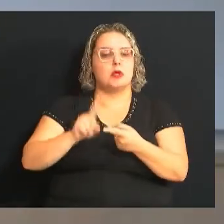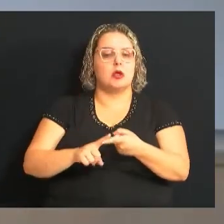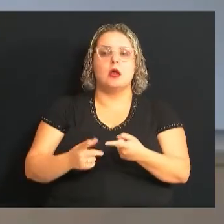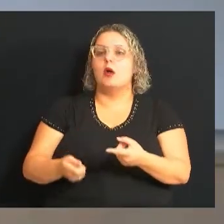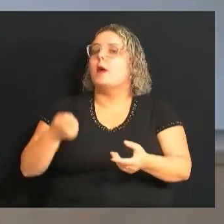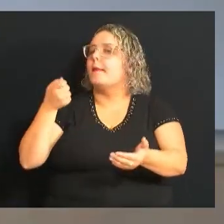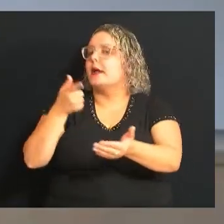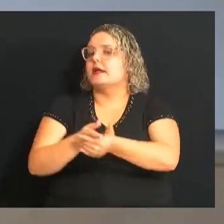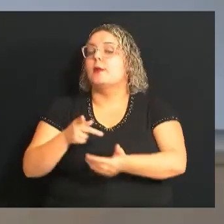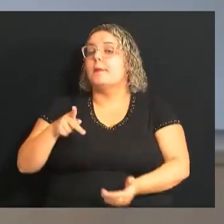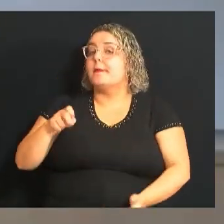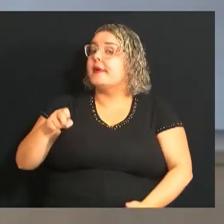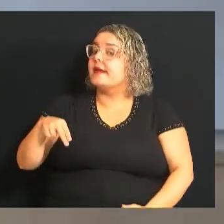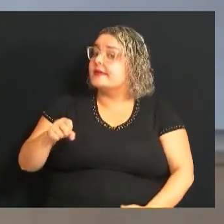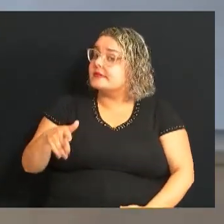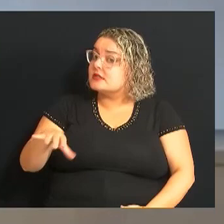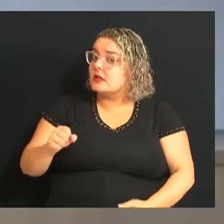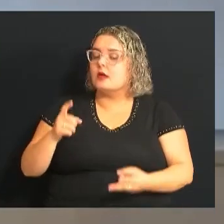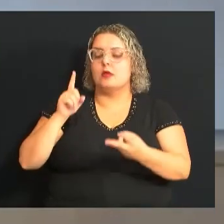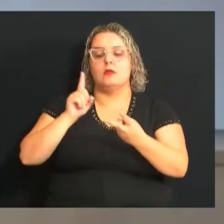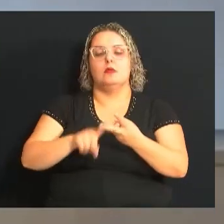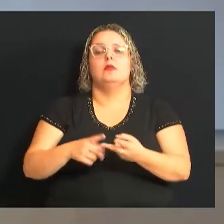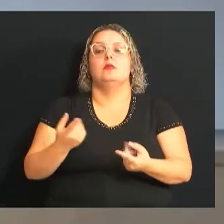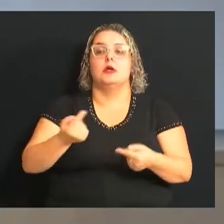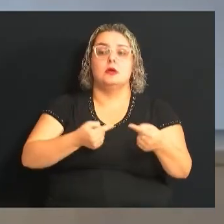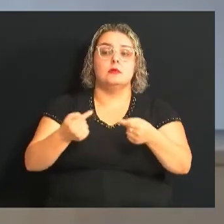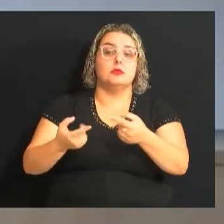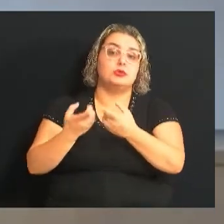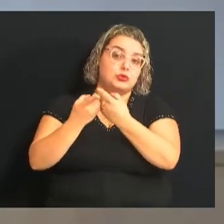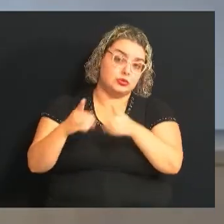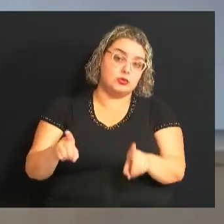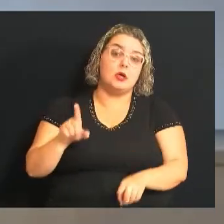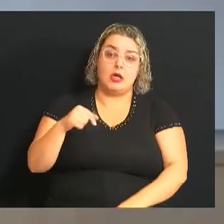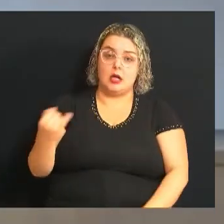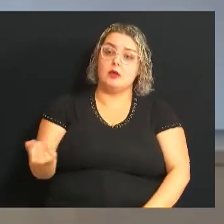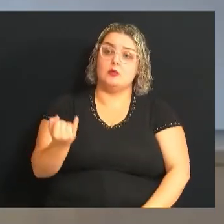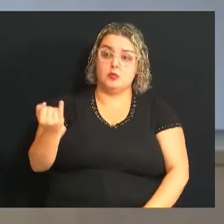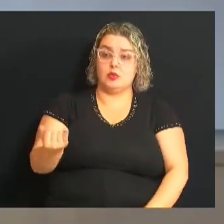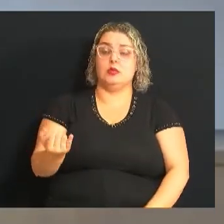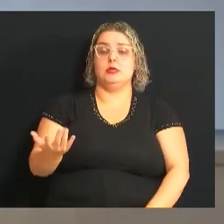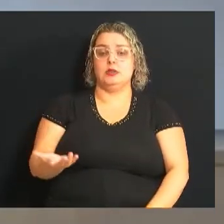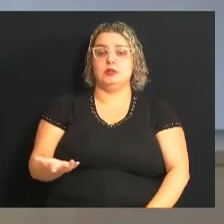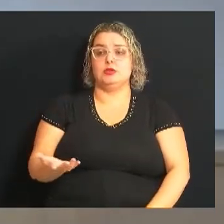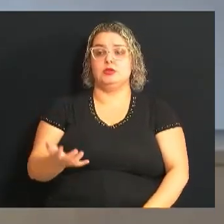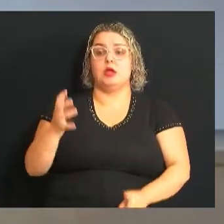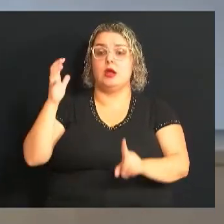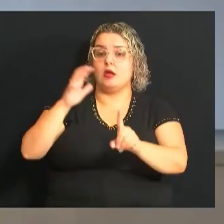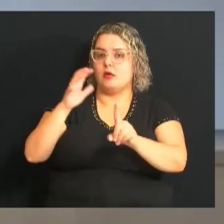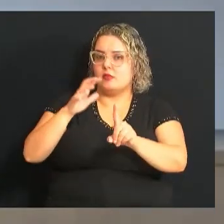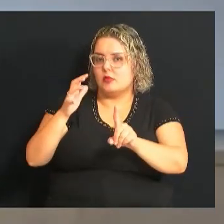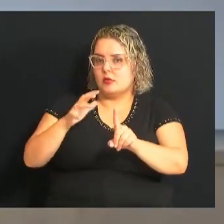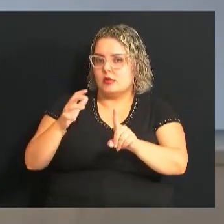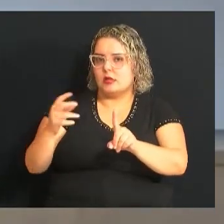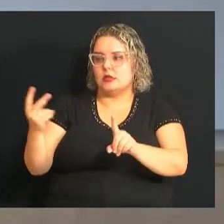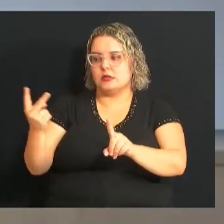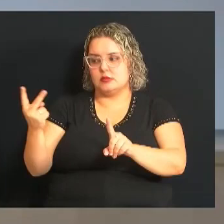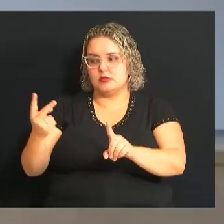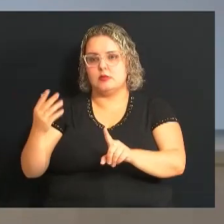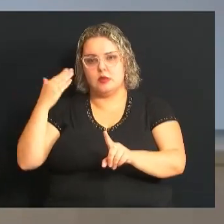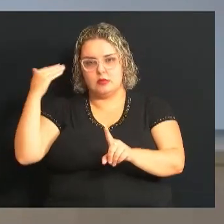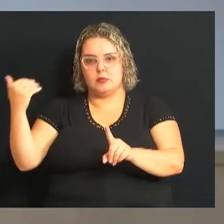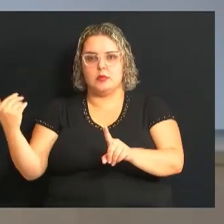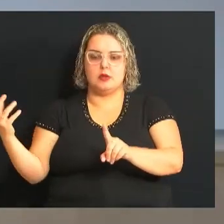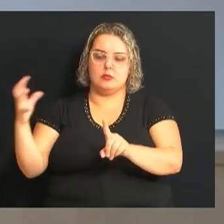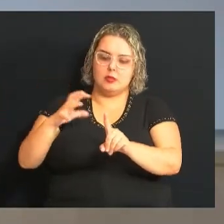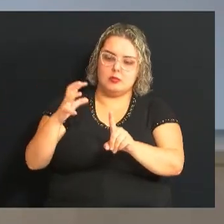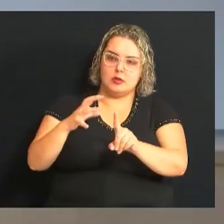de comunicação do casal depois do divórcio, isso é relevante, isso é bom, porque a influência da pessoa famosa para trazer uma discussão que é